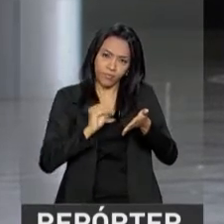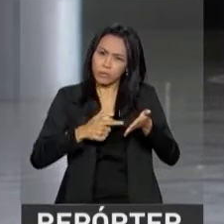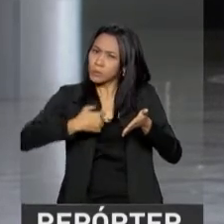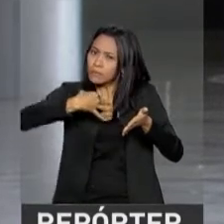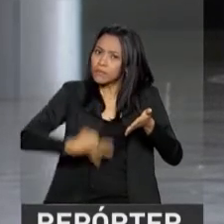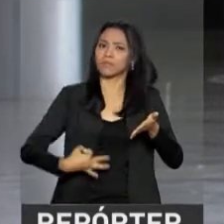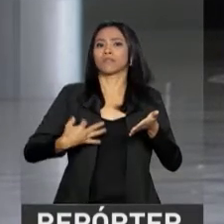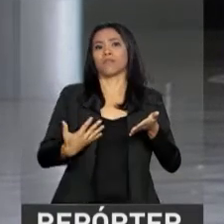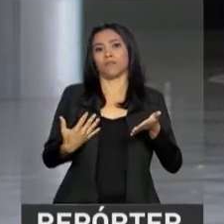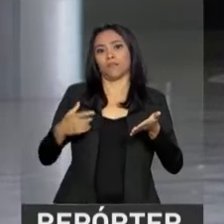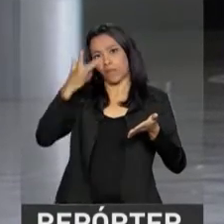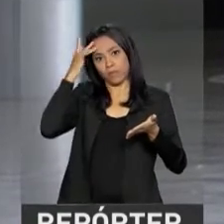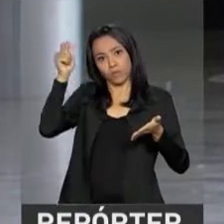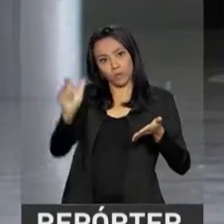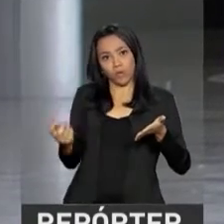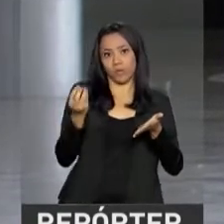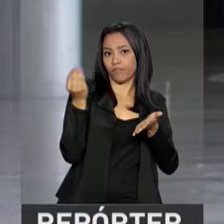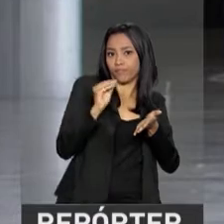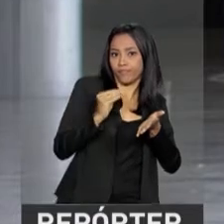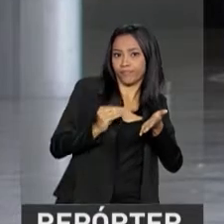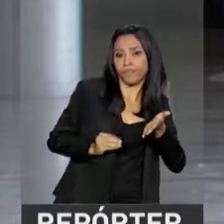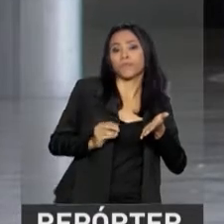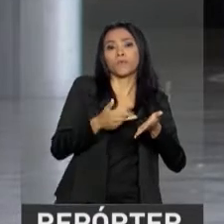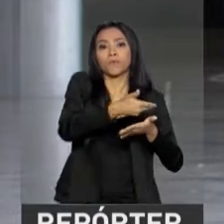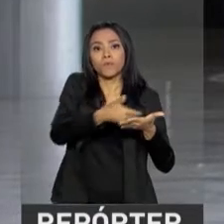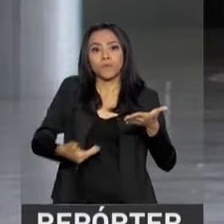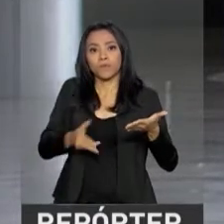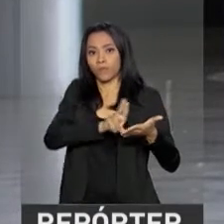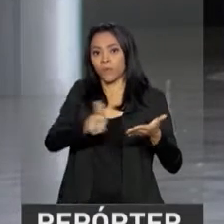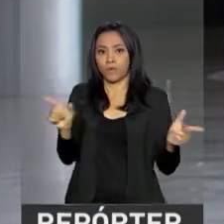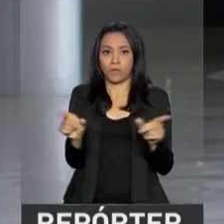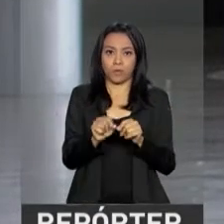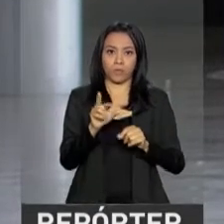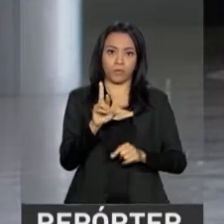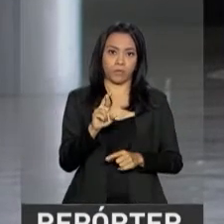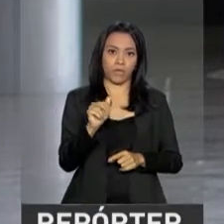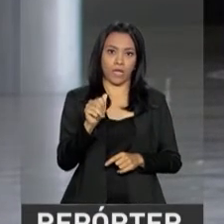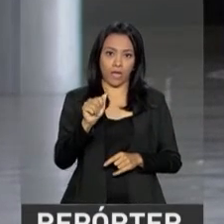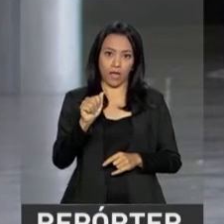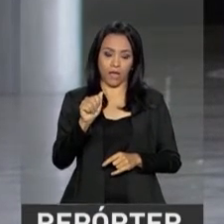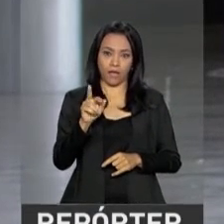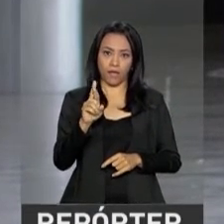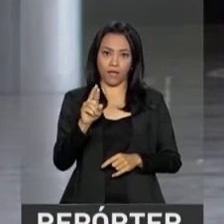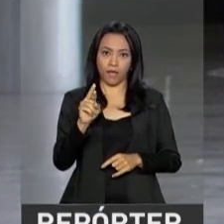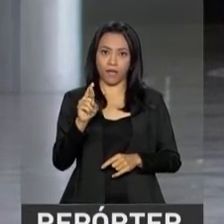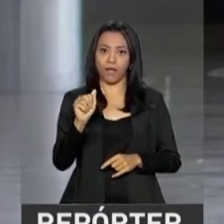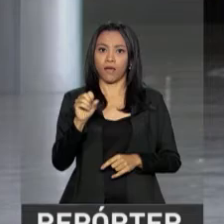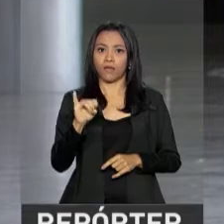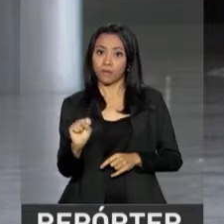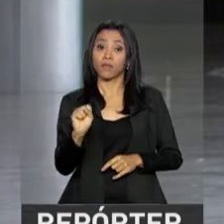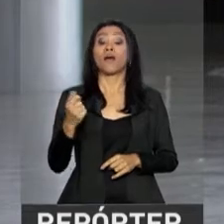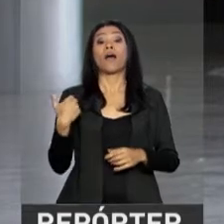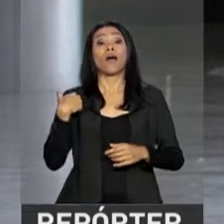pelo empregador na relação anual de informações sociais rais a caixa vai liberar o último